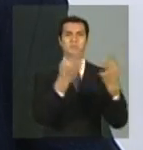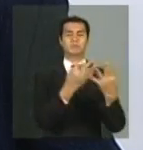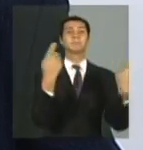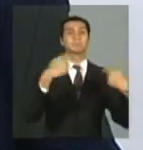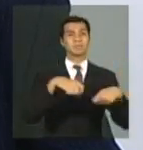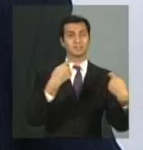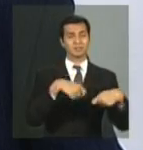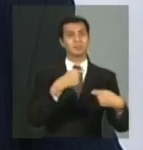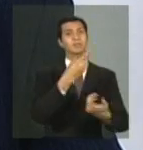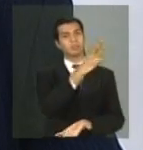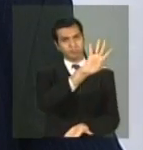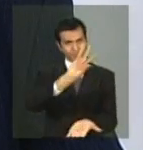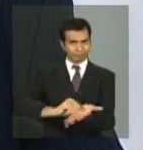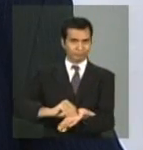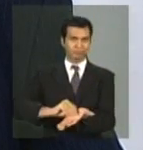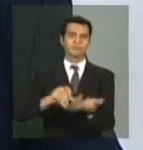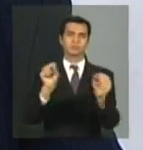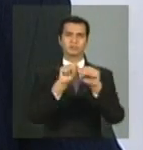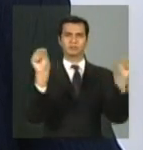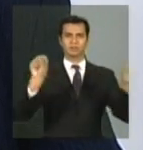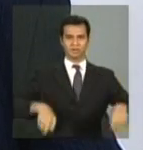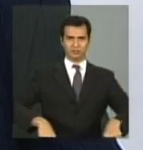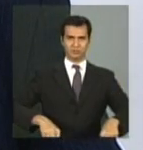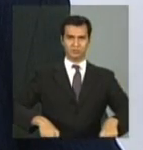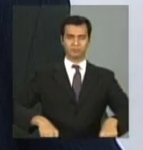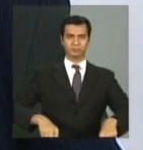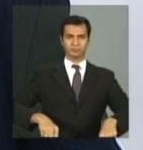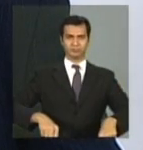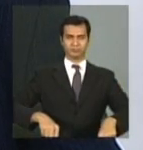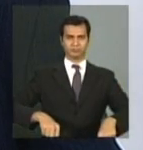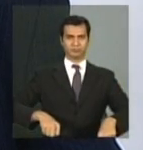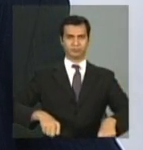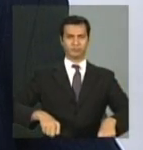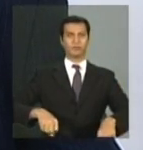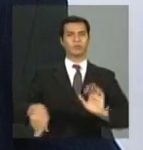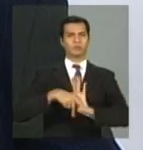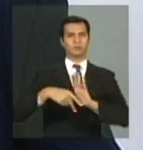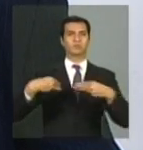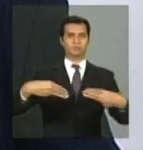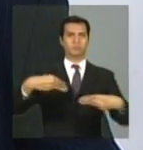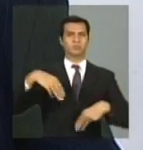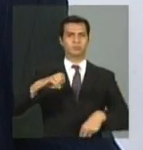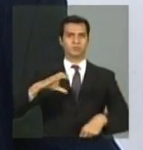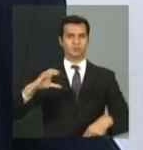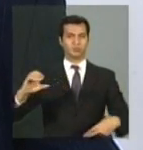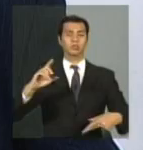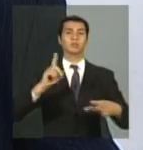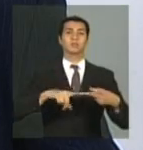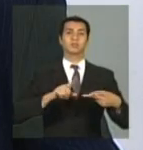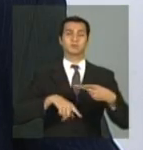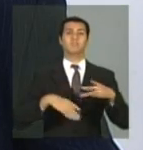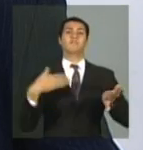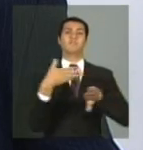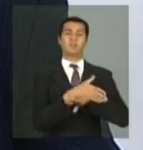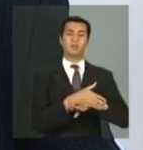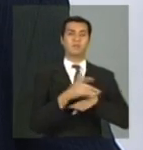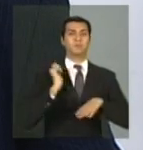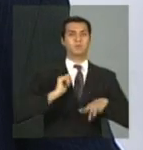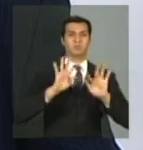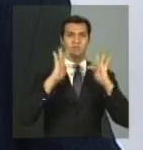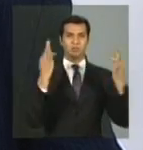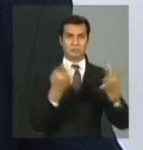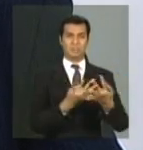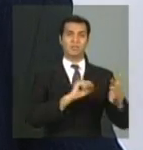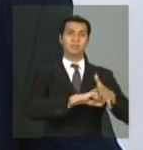sistema presença, vá ao gestor do Bolsa para que no CIBEC seja desbloqueado imediatamente,